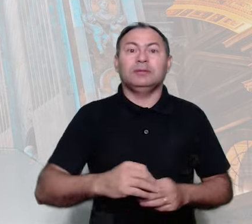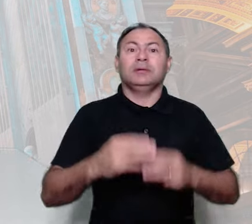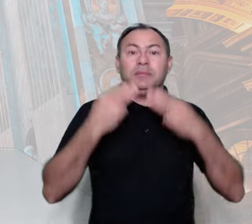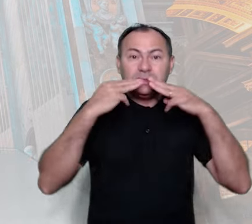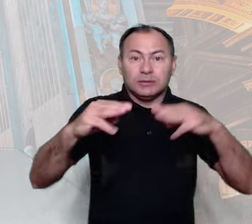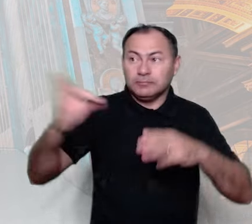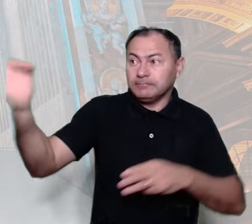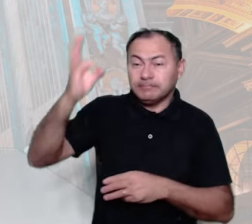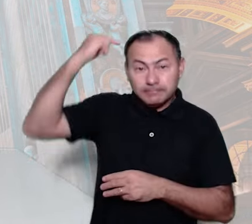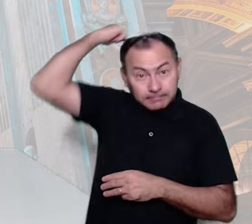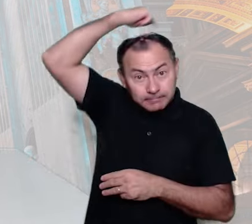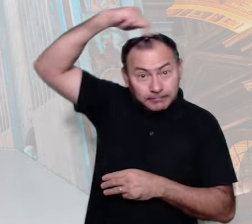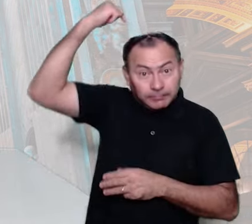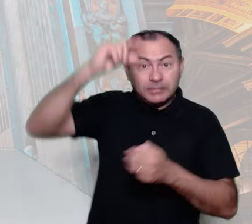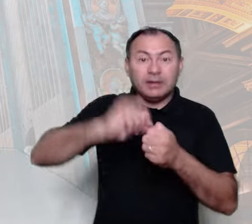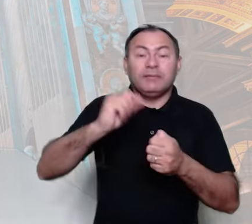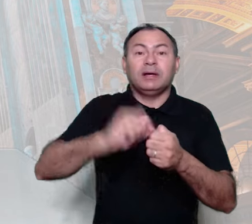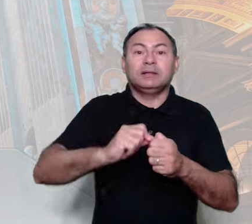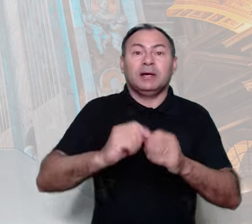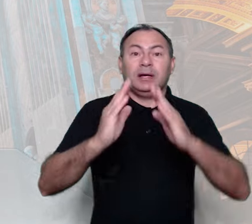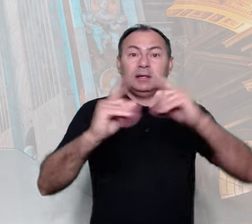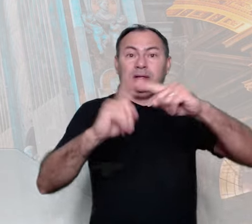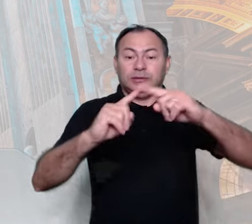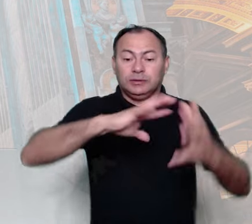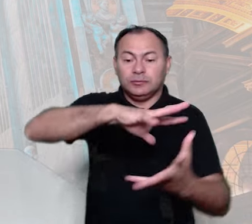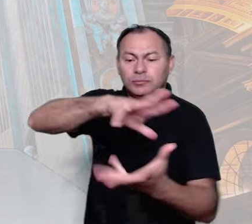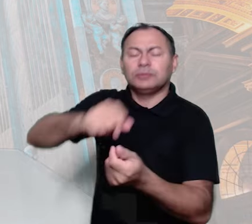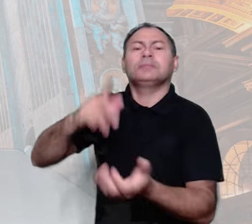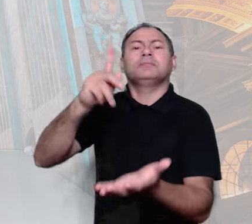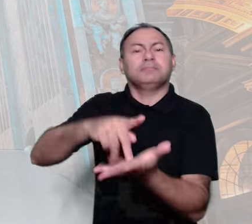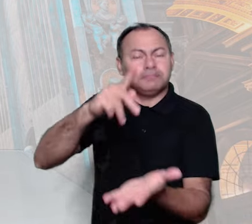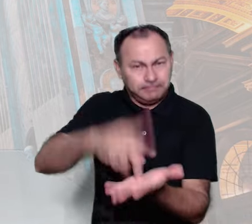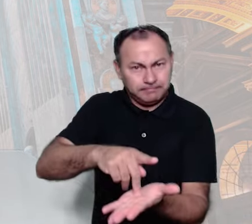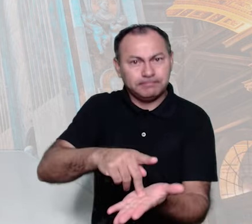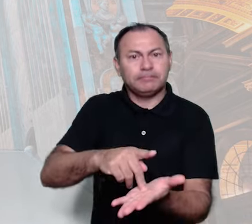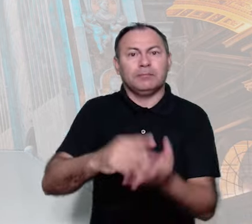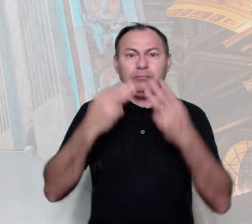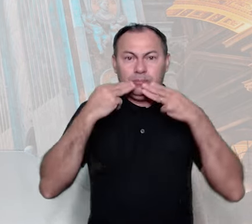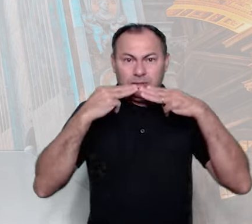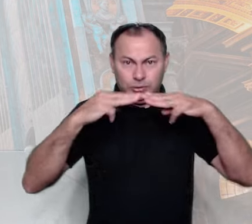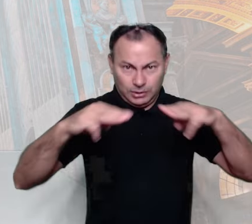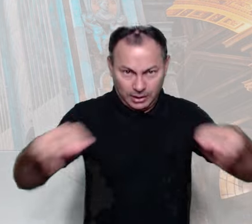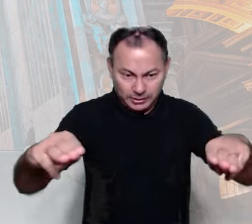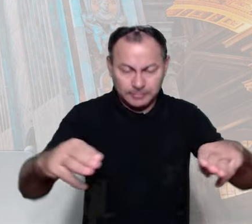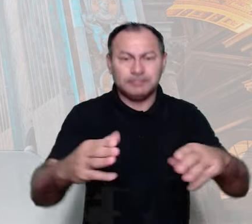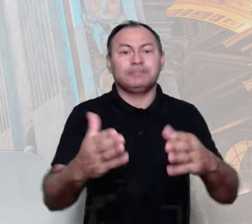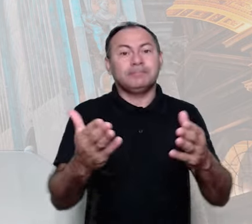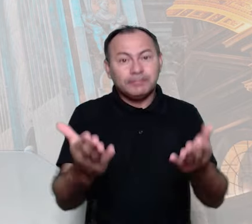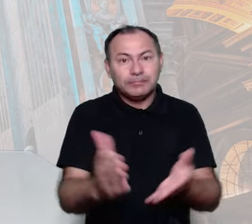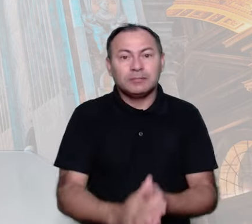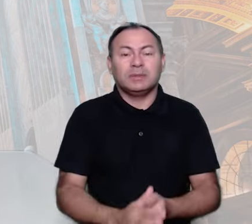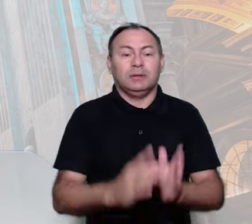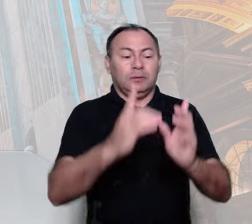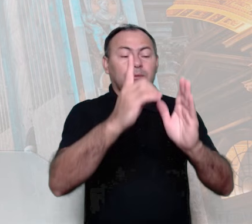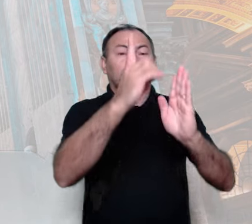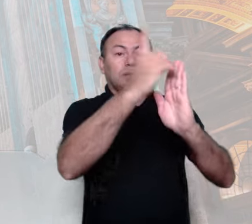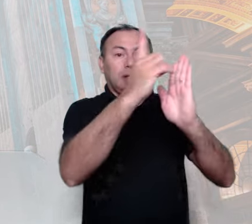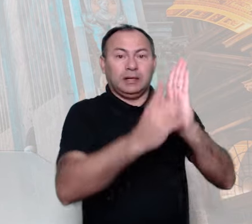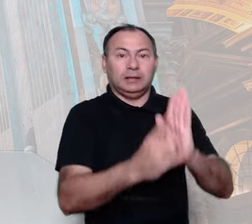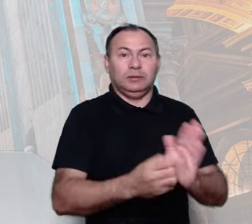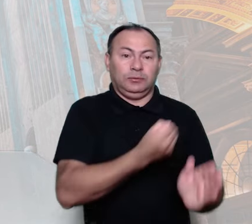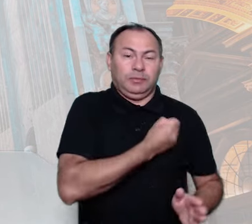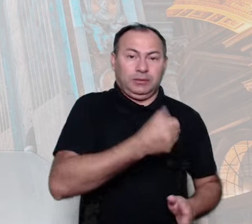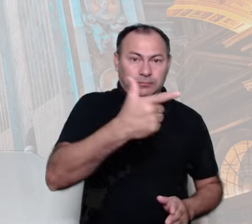Filho, missão do Espírito. Isso faz da Igreja no mundo uma realidade essencialmente missionária. E aí o